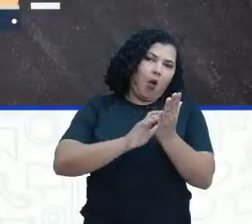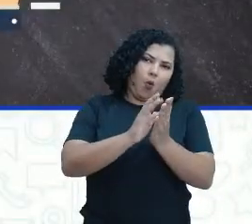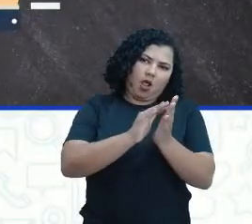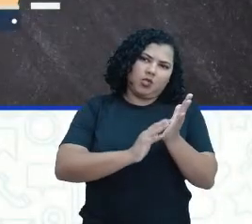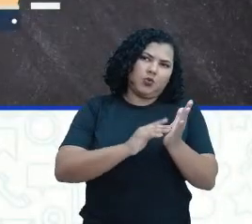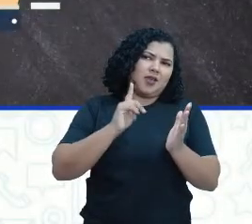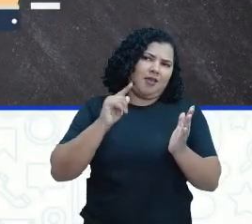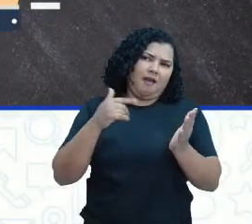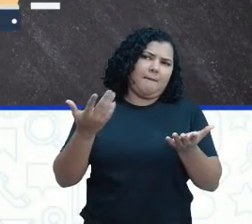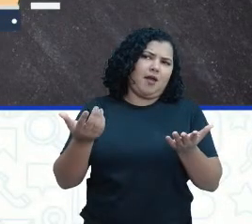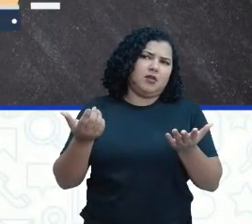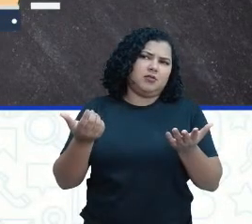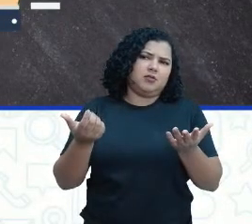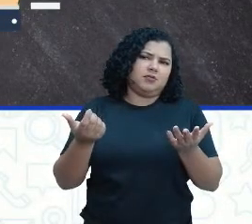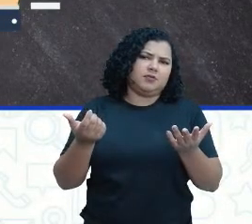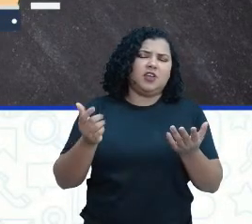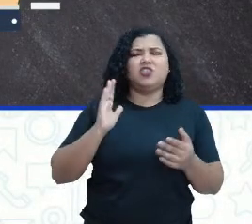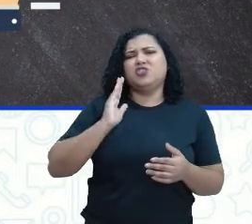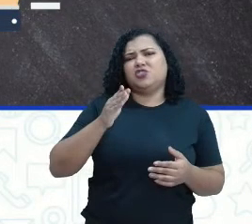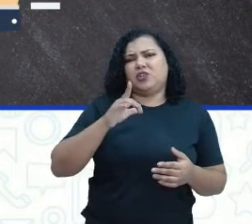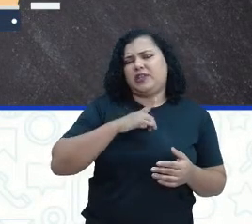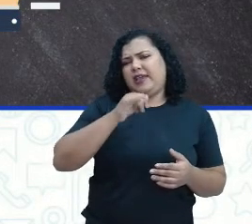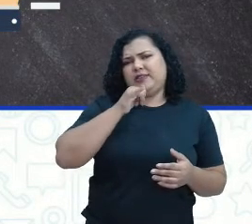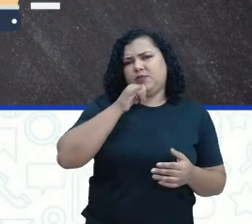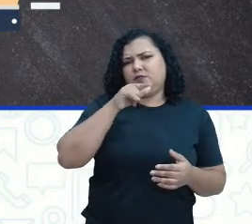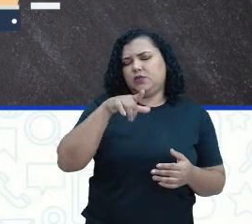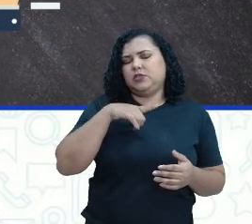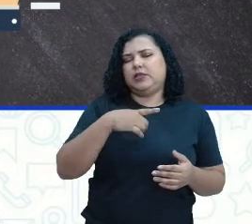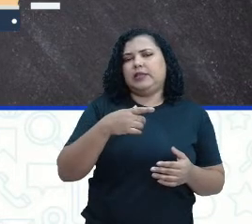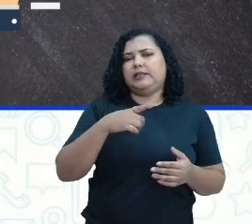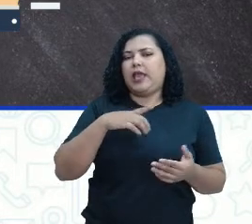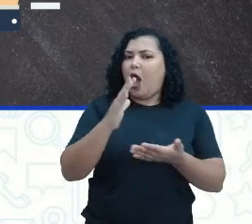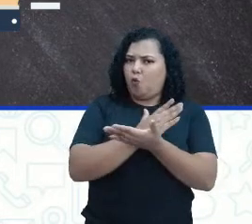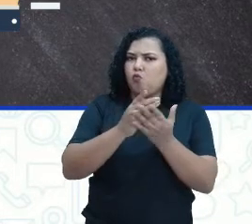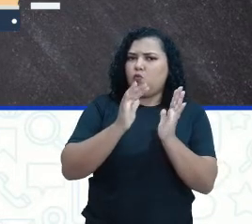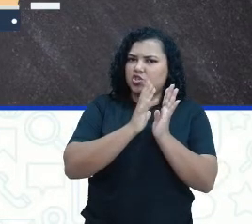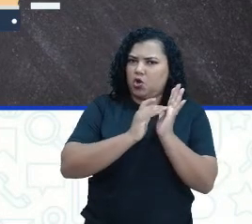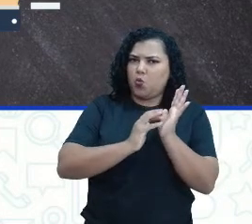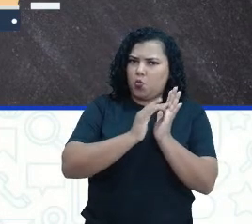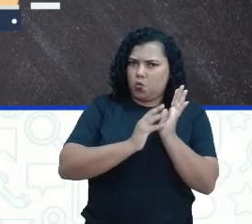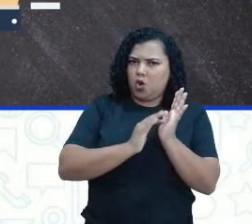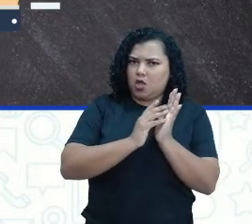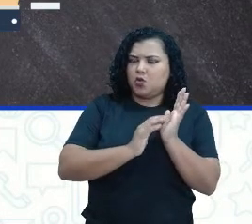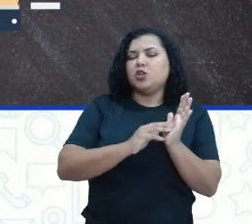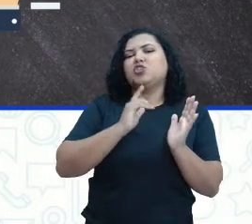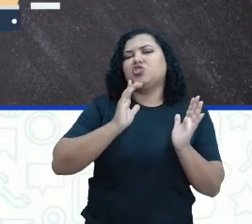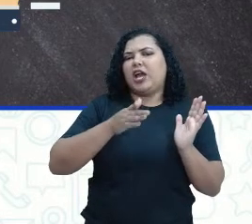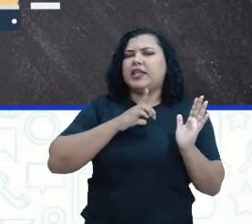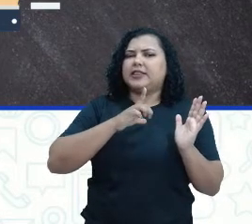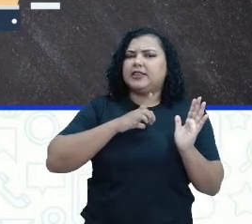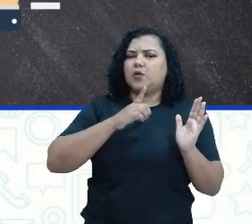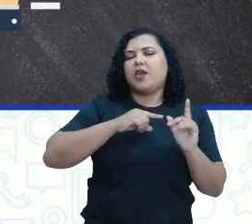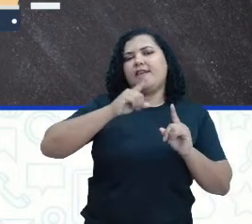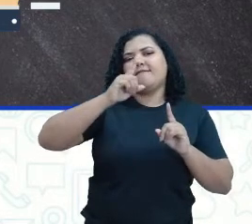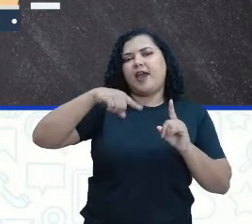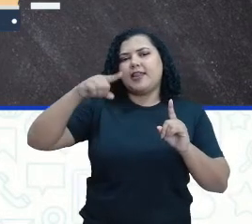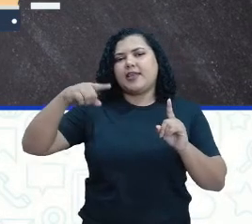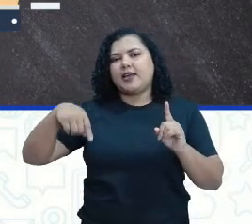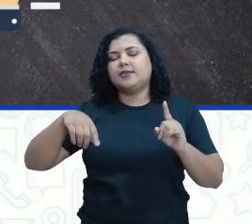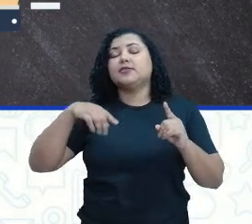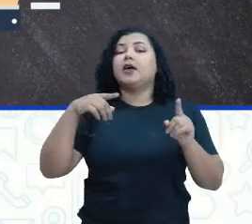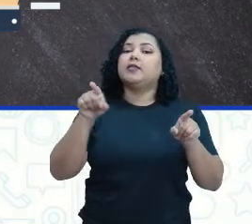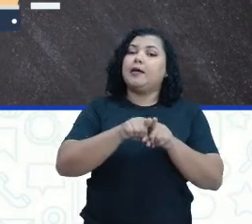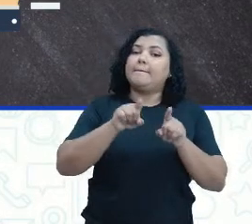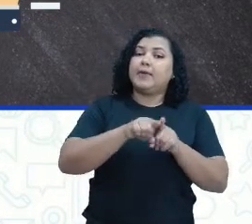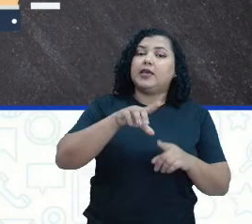mais coerente nesse momento. Ou seja, já existe, se você pegar, por exemplo, algumas calculadoras científicas, você já tem a função variância e desvio padrão.